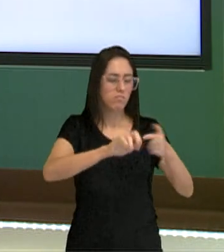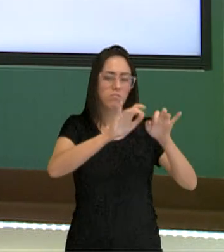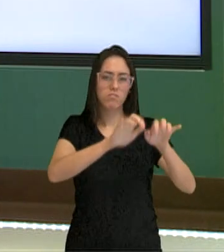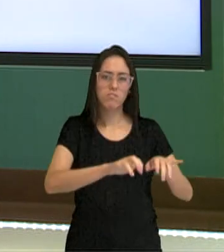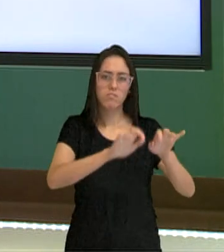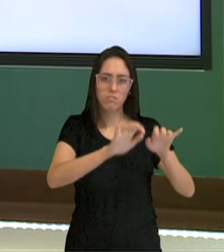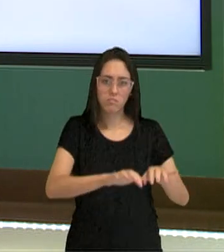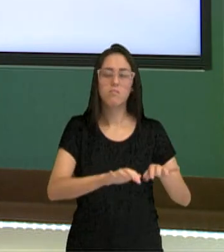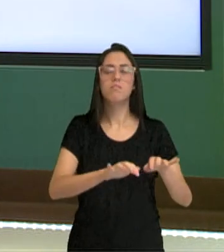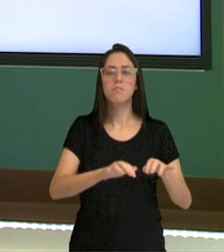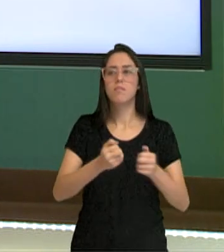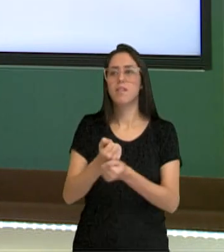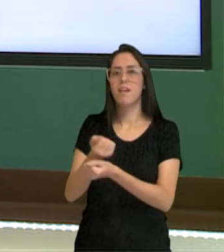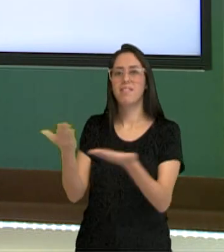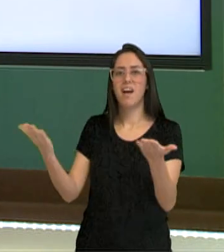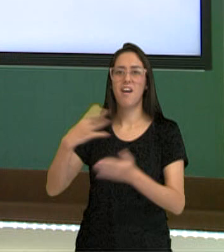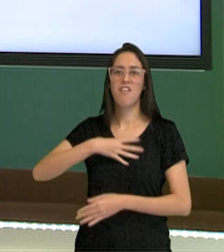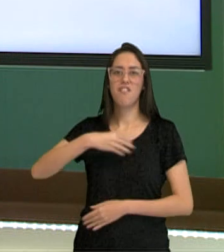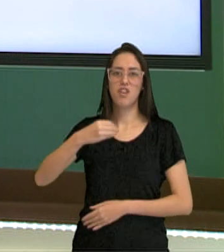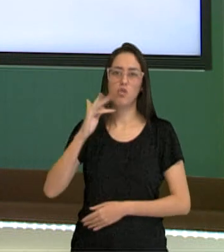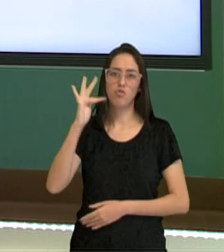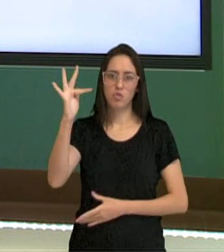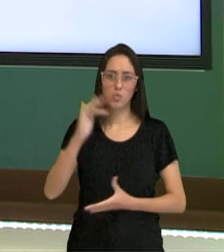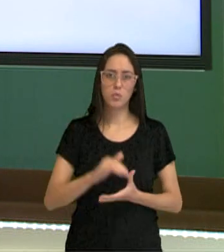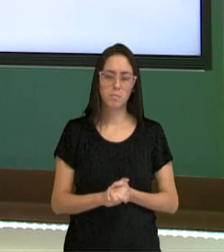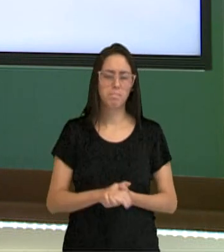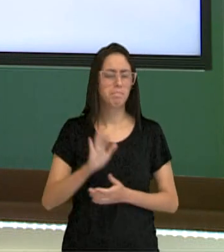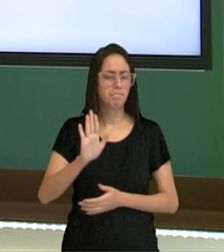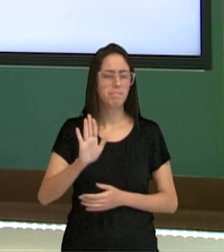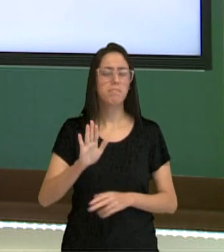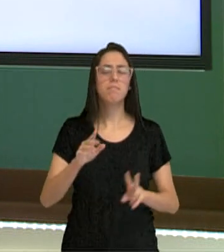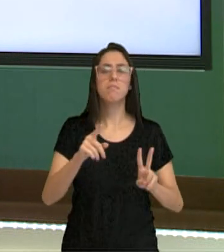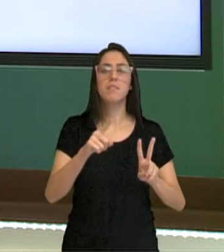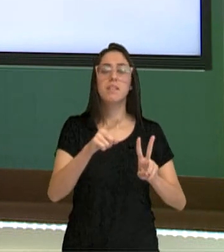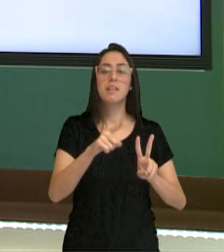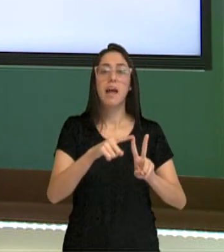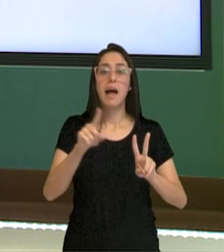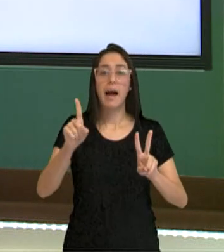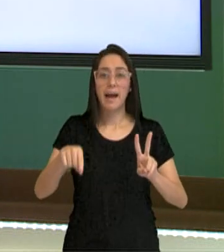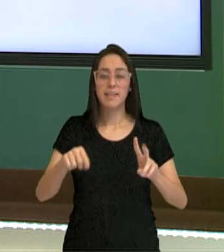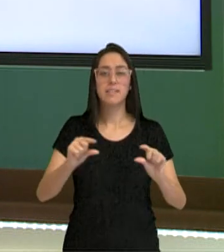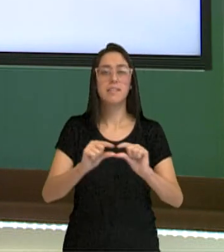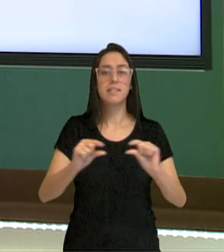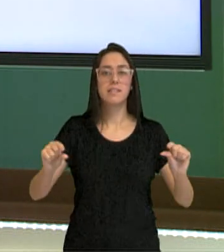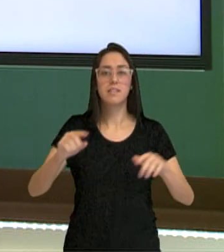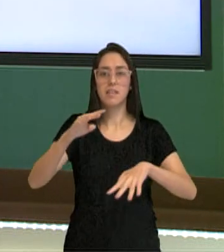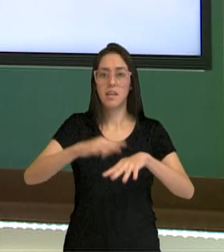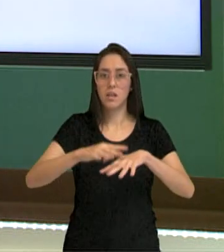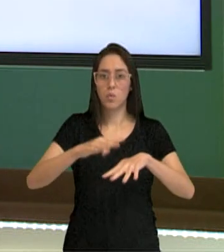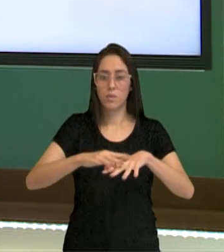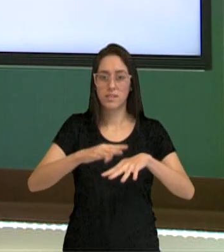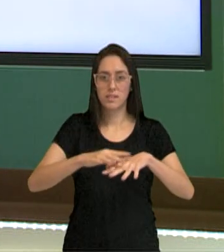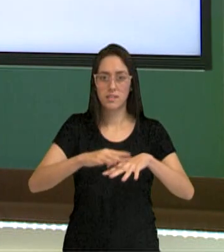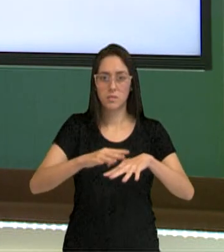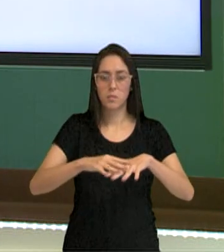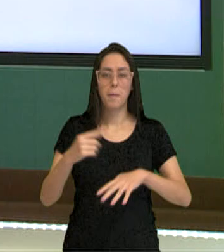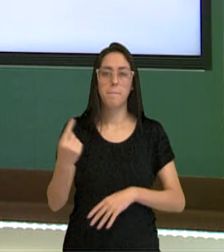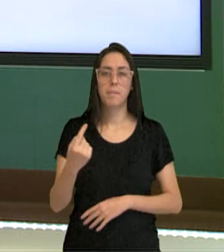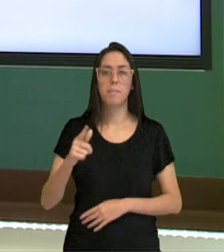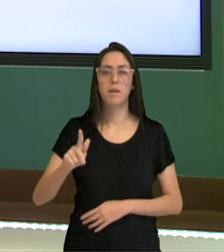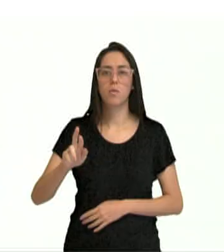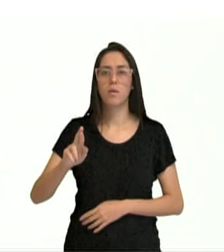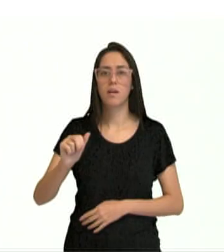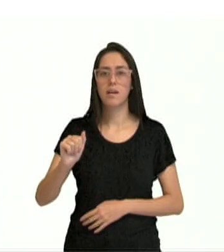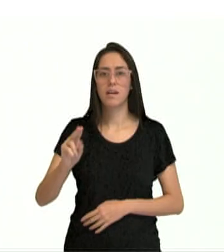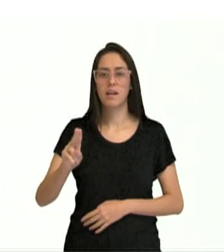verdade. Então, olha lá, ó. Raízes de uma equação do primeiro grau. O que que vem a ser raízes, gente?